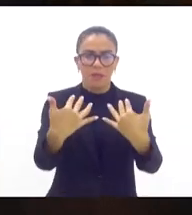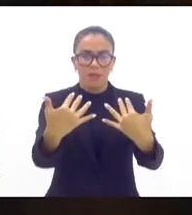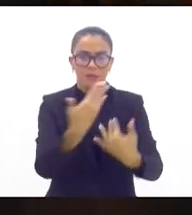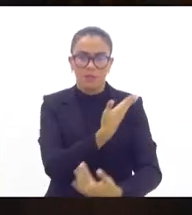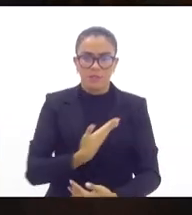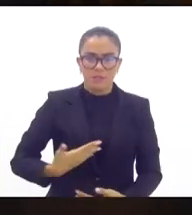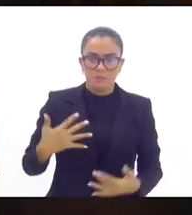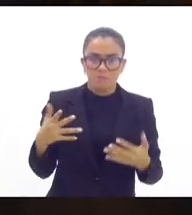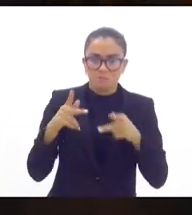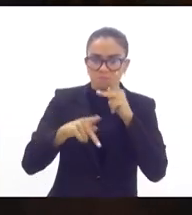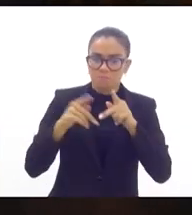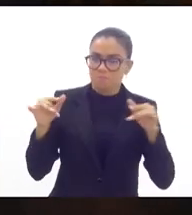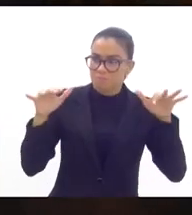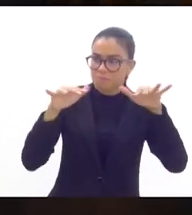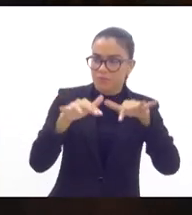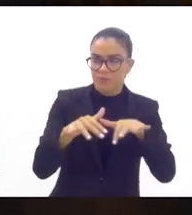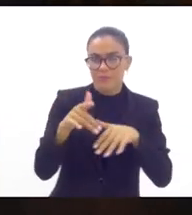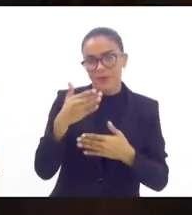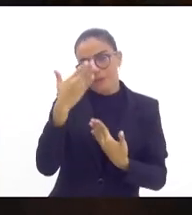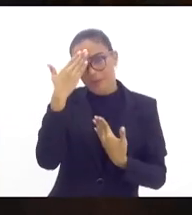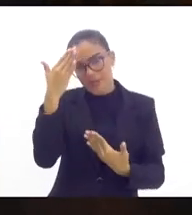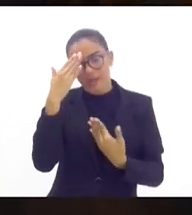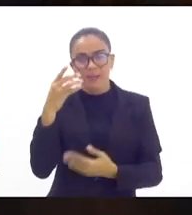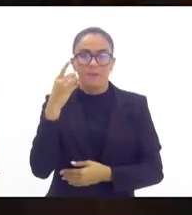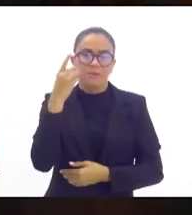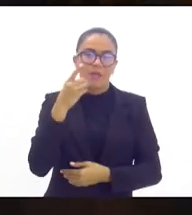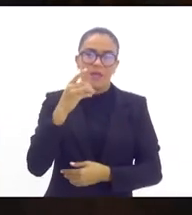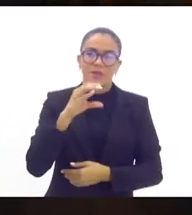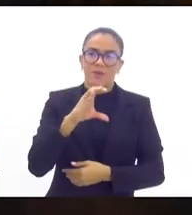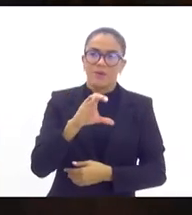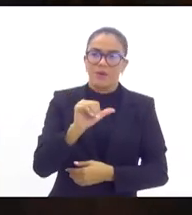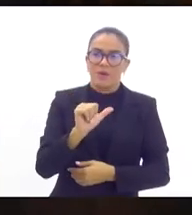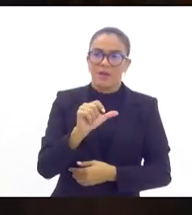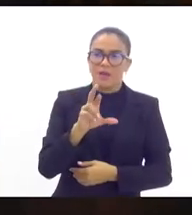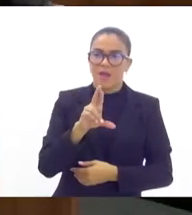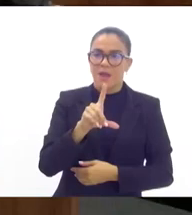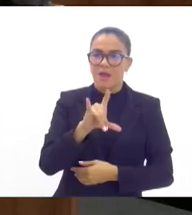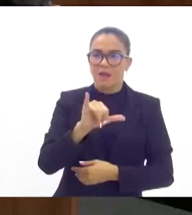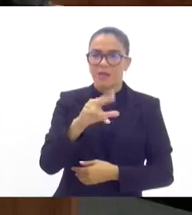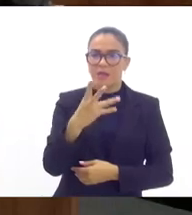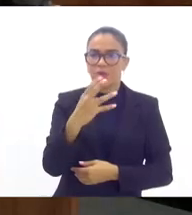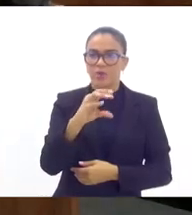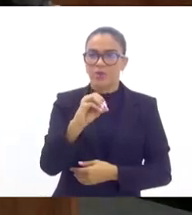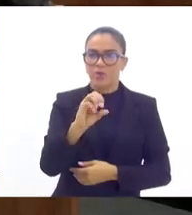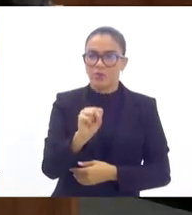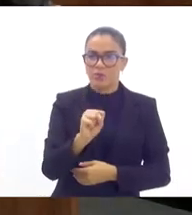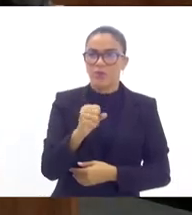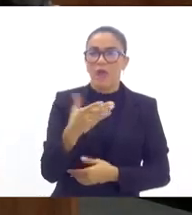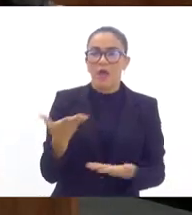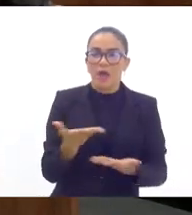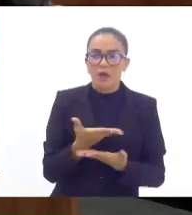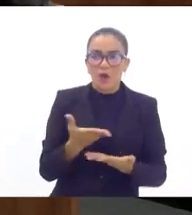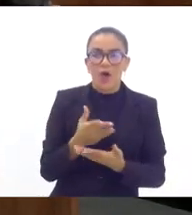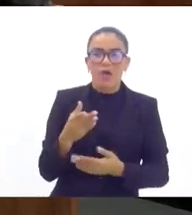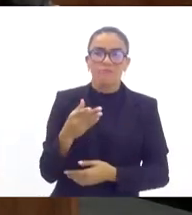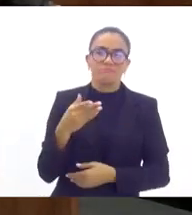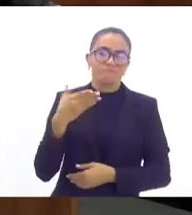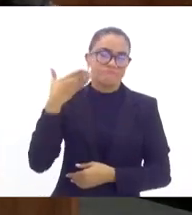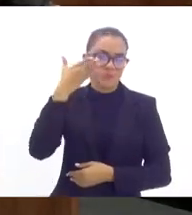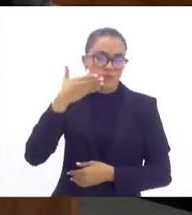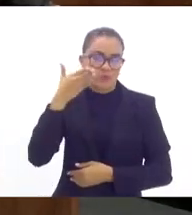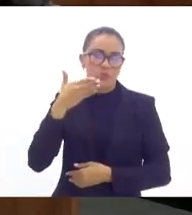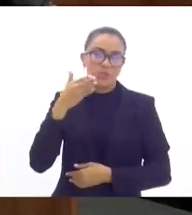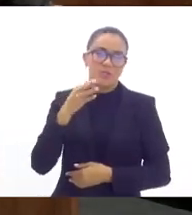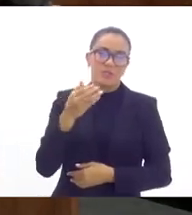a gente vai achar soluções para os problemas Obrigado Deputado Carlinho BNH Vamos ouvir a senhora Raquel Cruz da